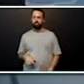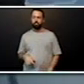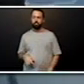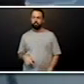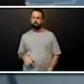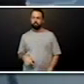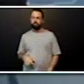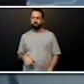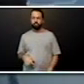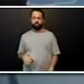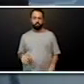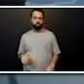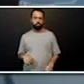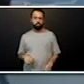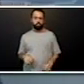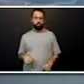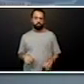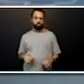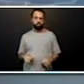alguma relação